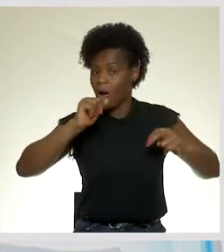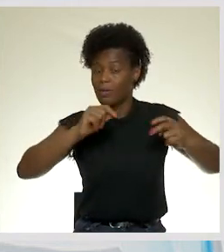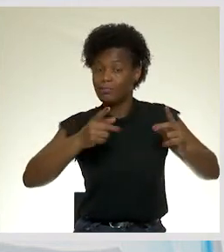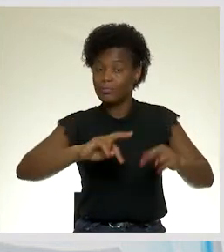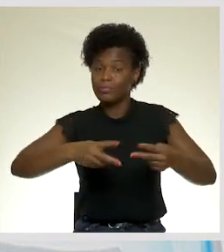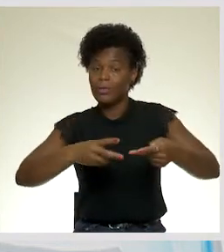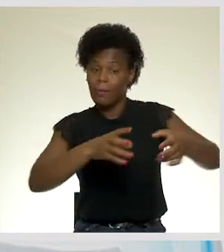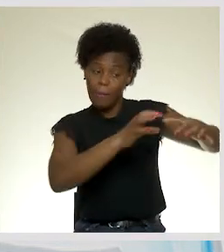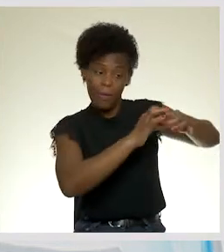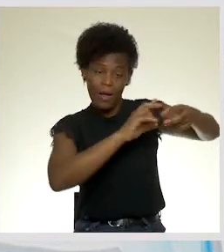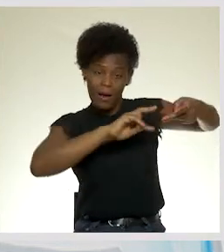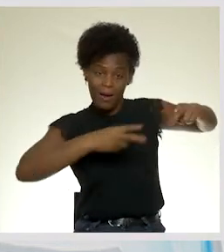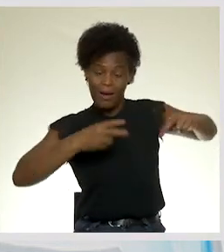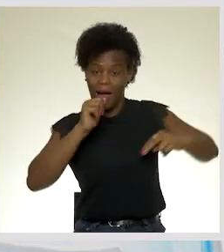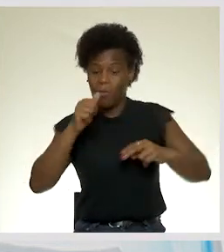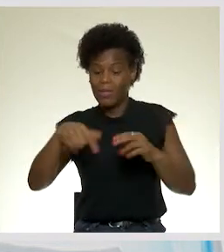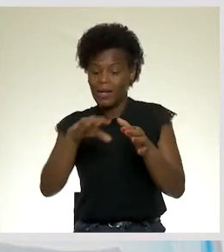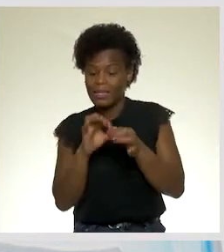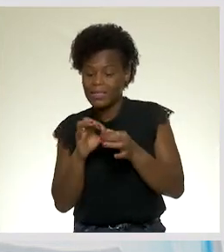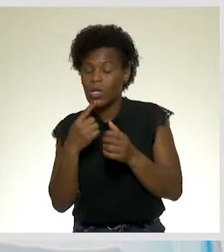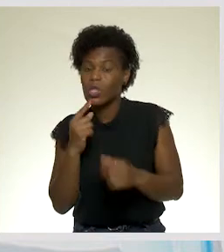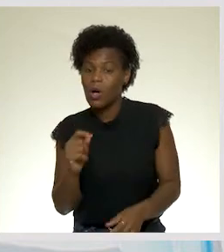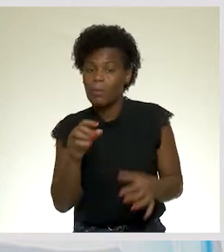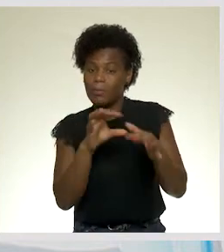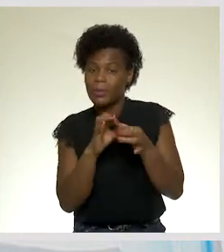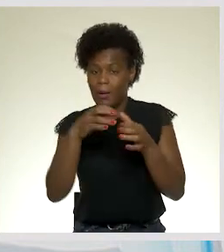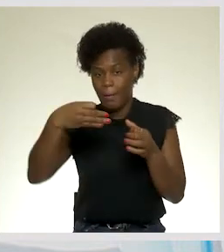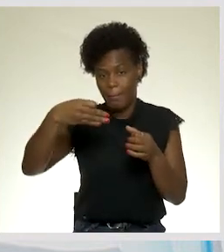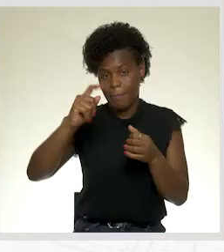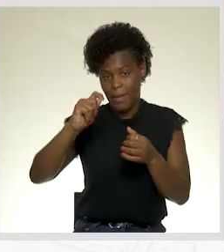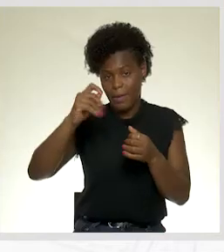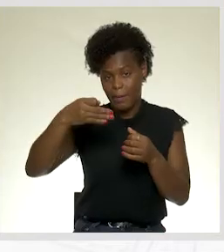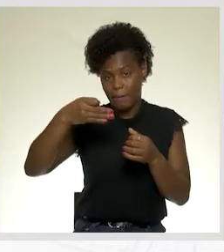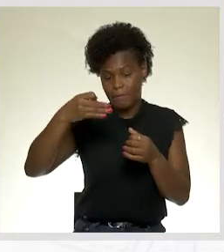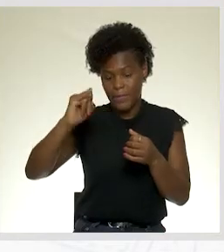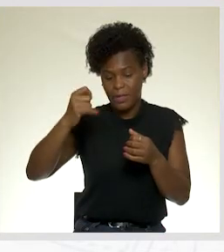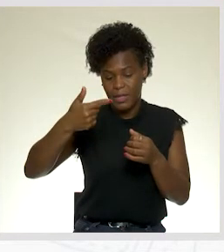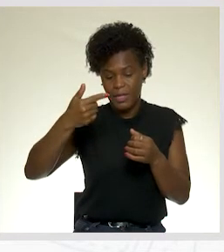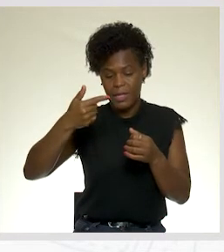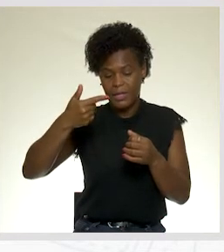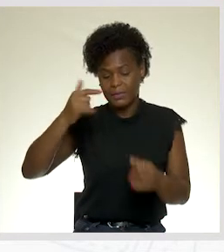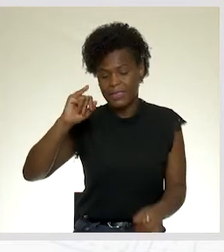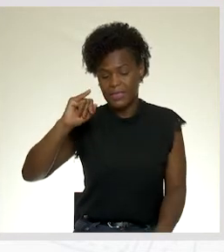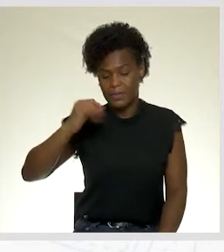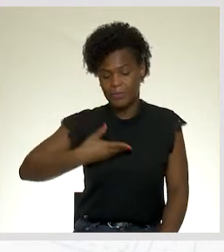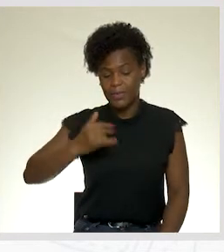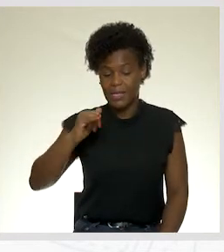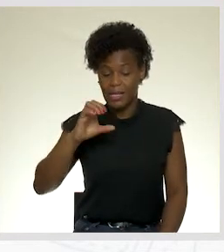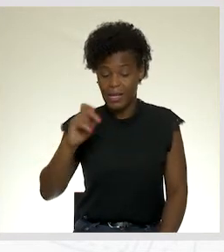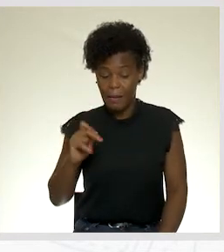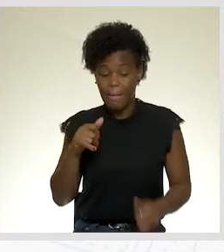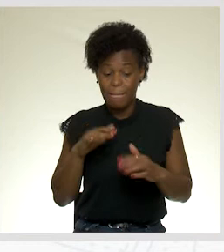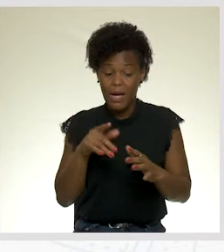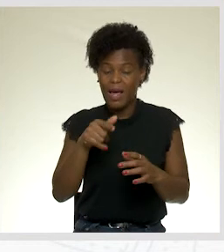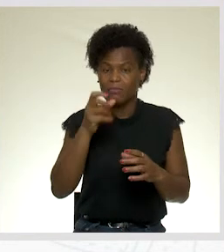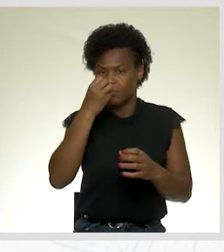água, vamos ter agora uma ligação aqui que é chamada ligação peptídica. No entanto, na natureza, existem